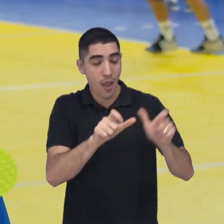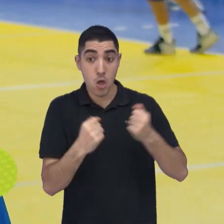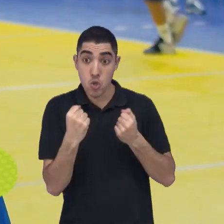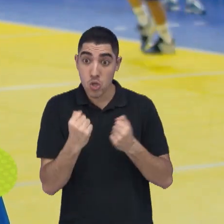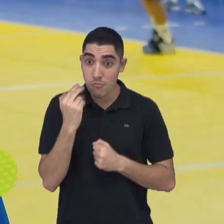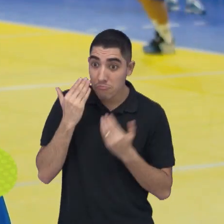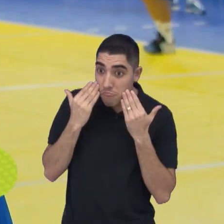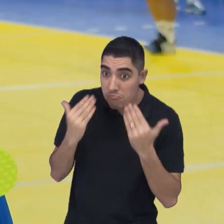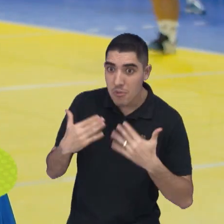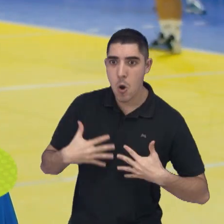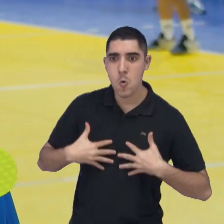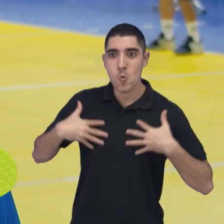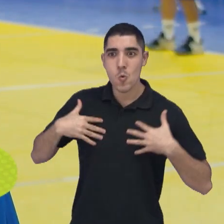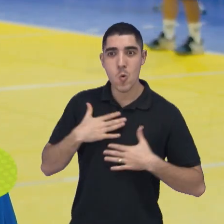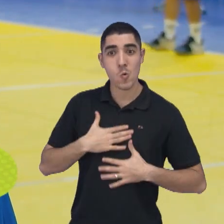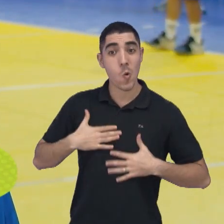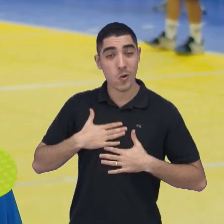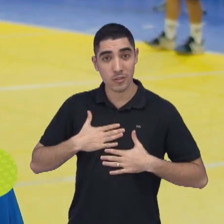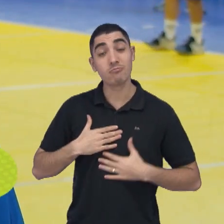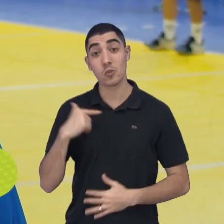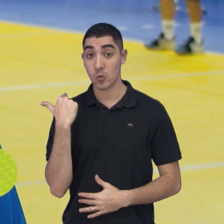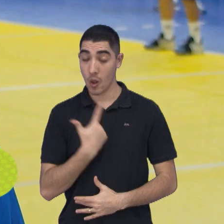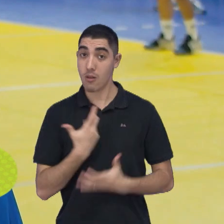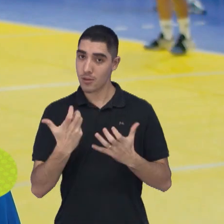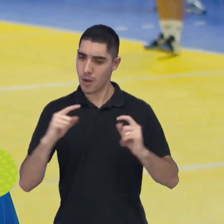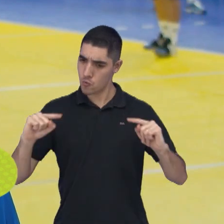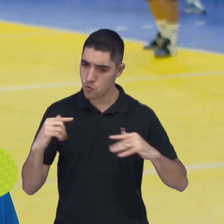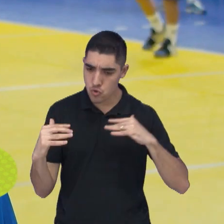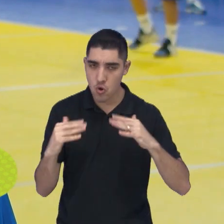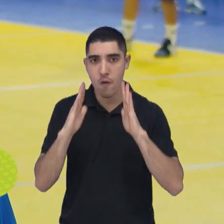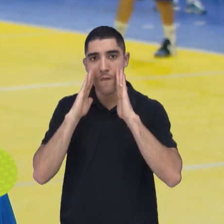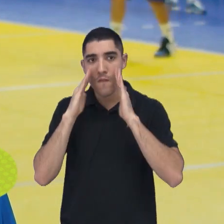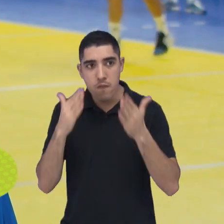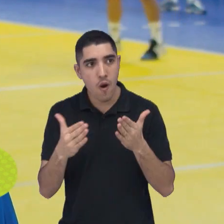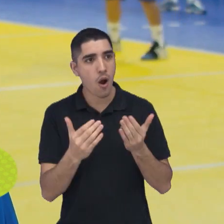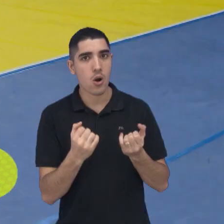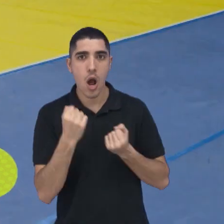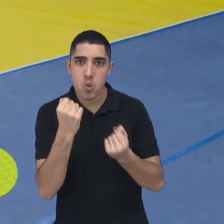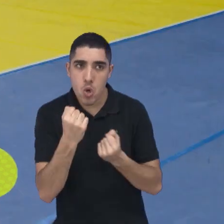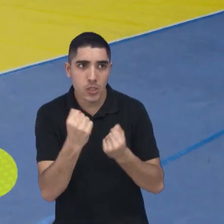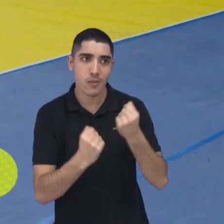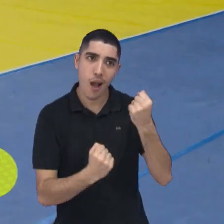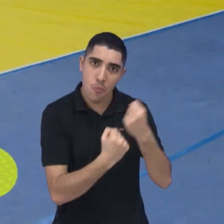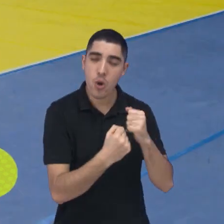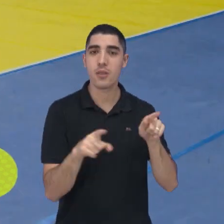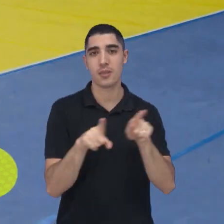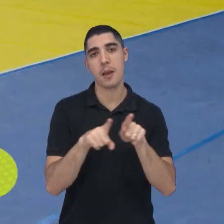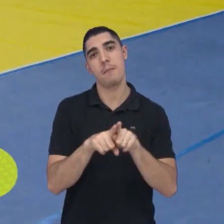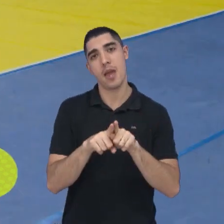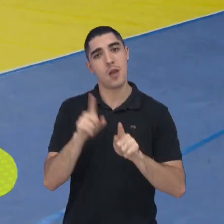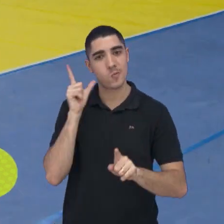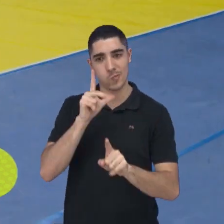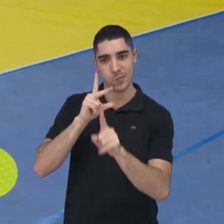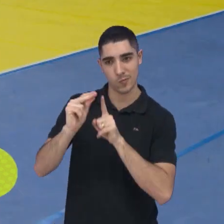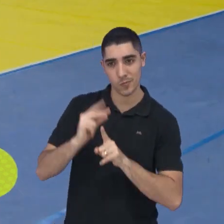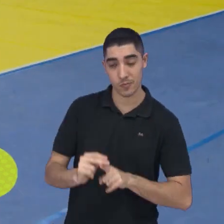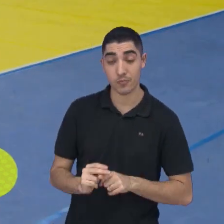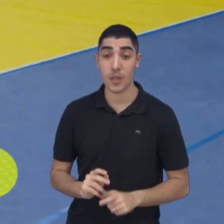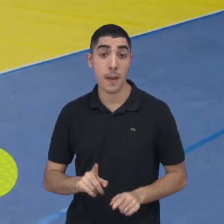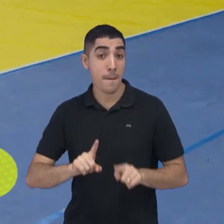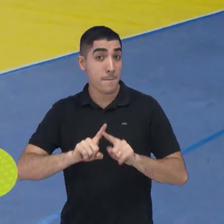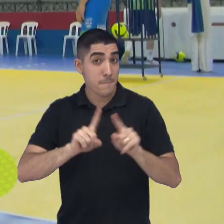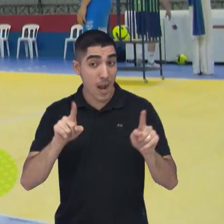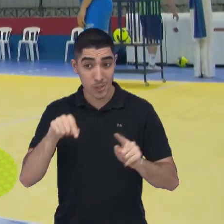lá, né? O nosso compromisso é fazer um jogo sempre voltado para o nosso torcedor e para as vitórias. Mas o time também tem velhos conhecidos